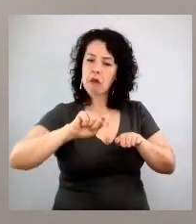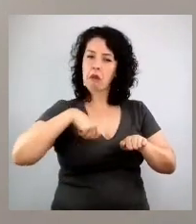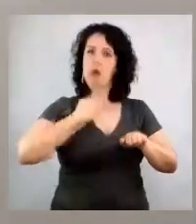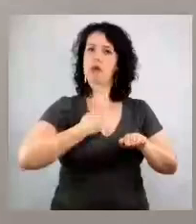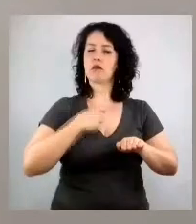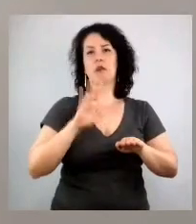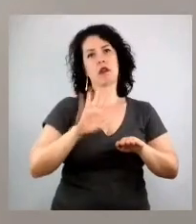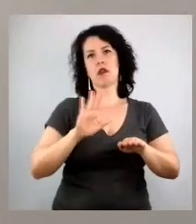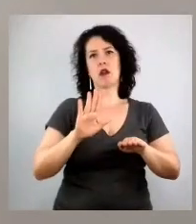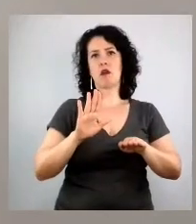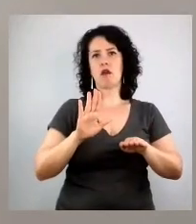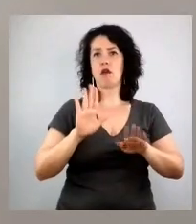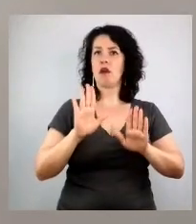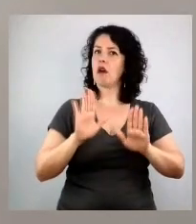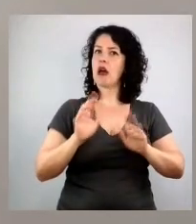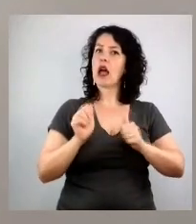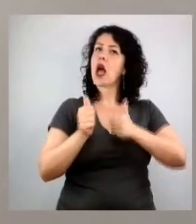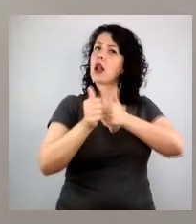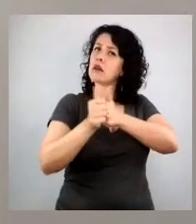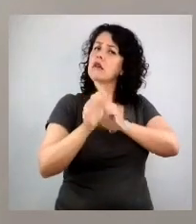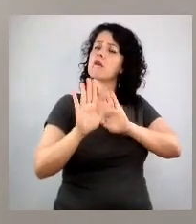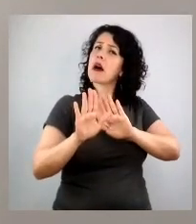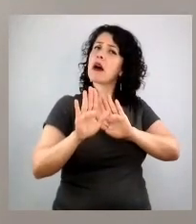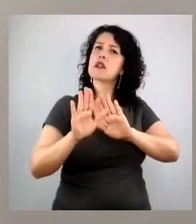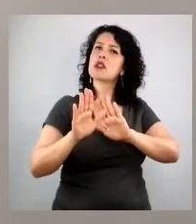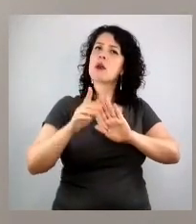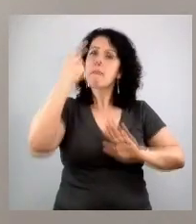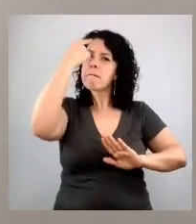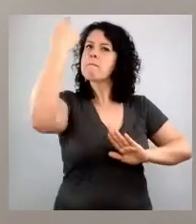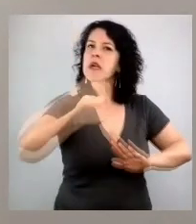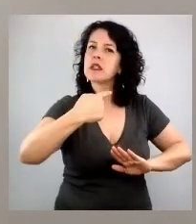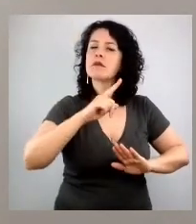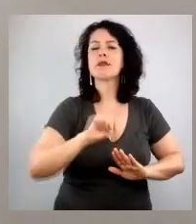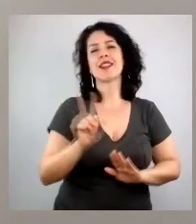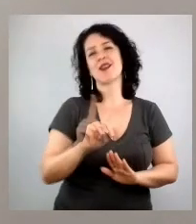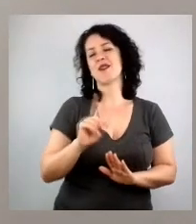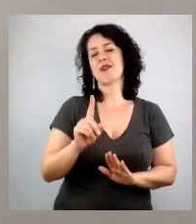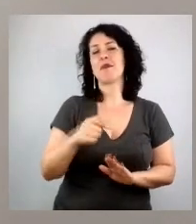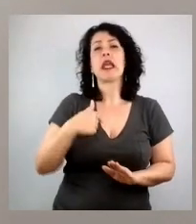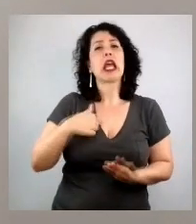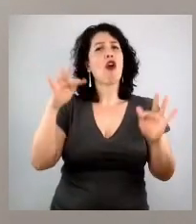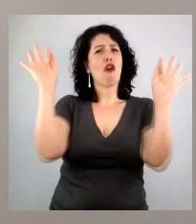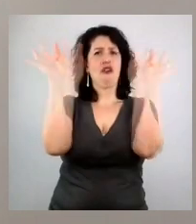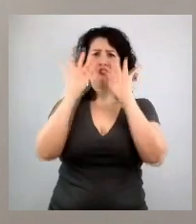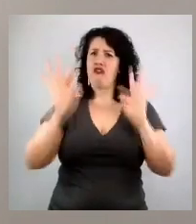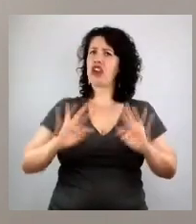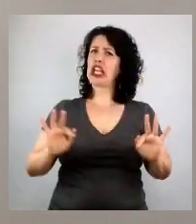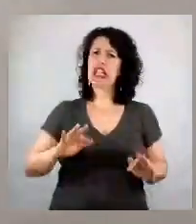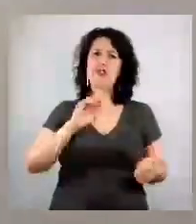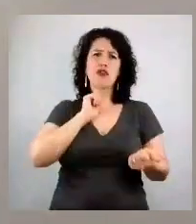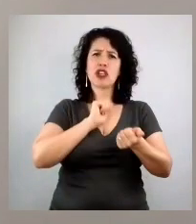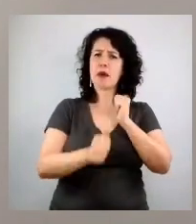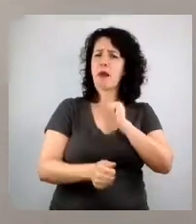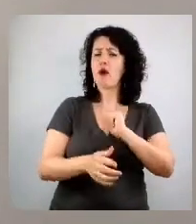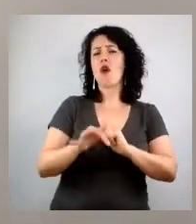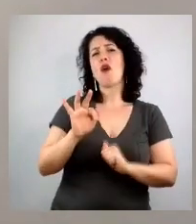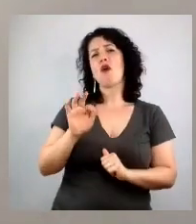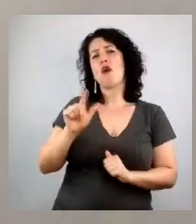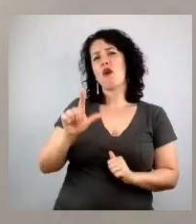quem comanda e nem quem manda. E é isso, eu sou uma pessoa feliz, flamenguista e